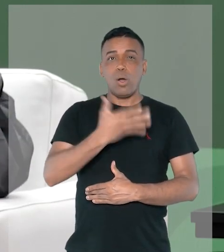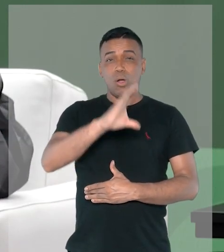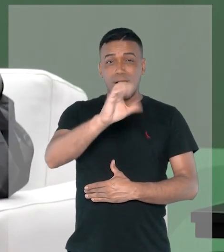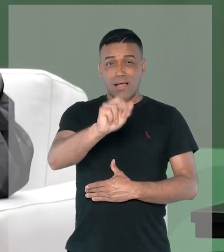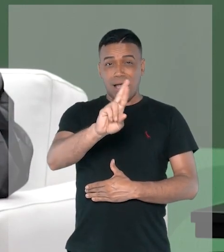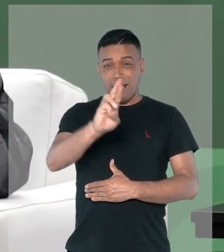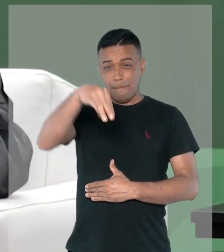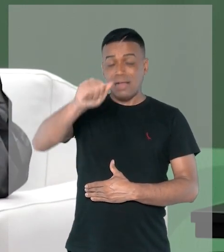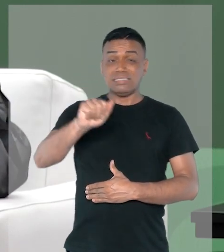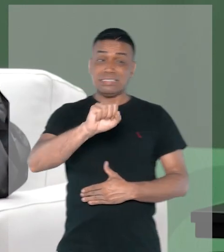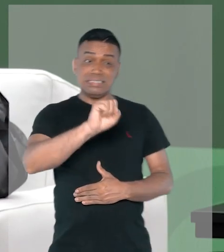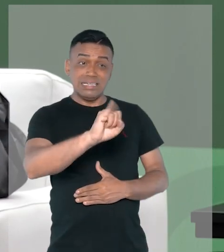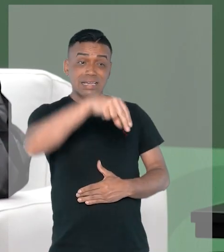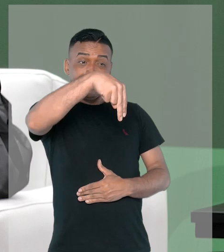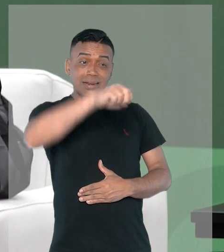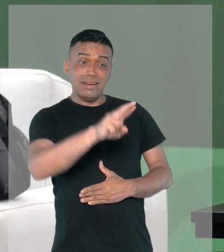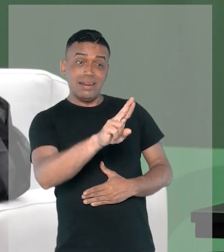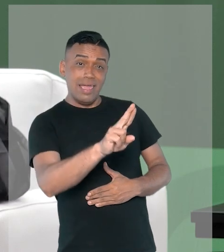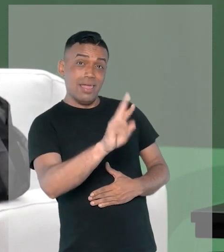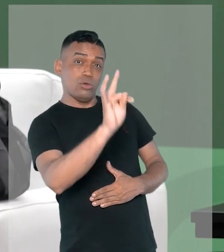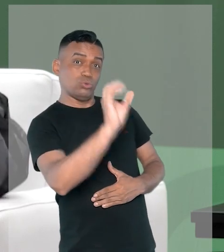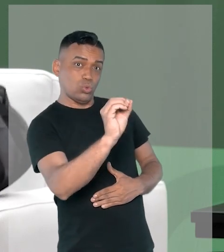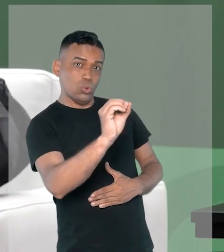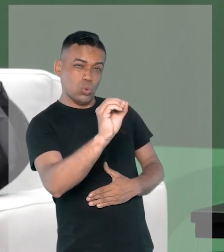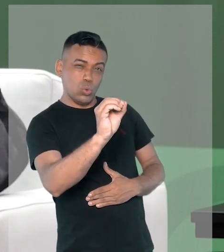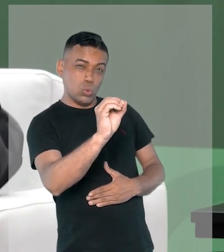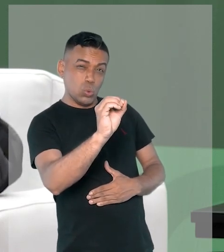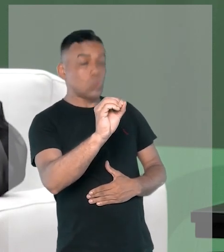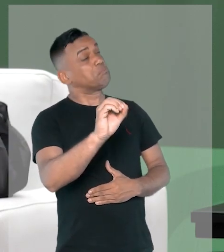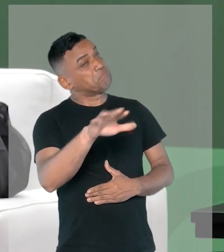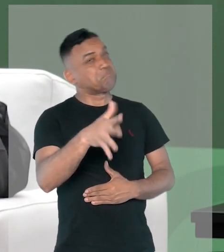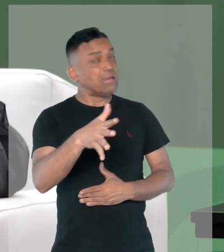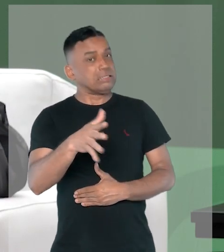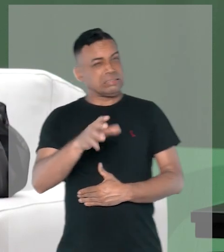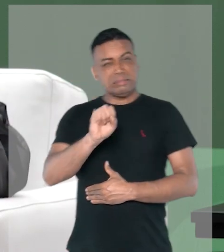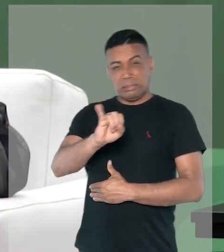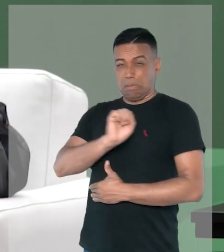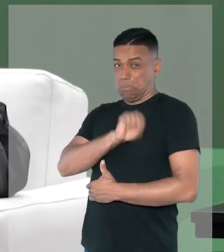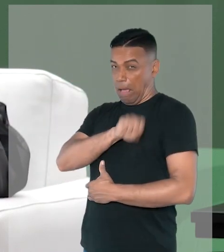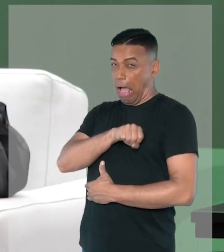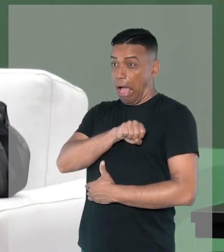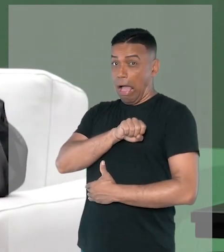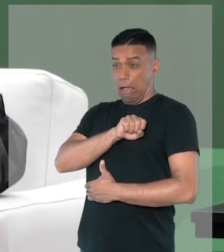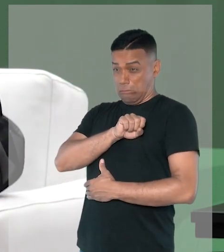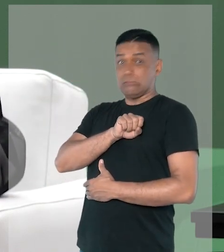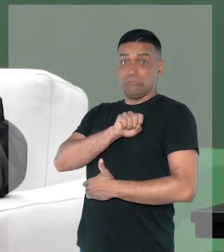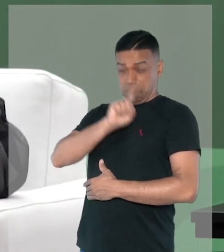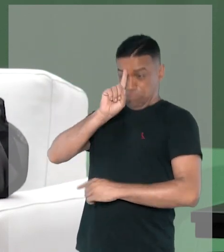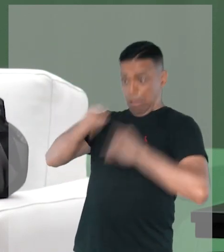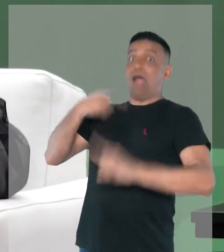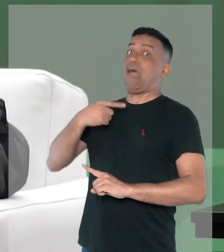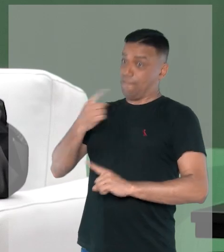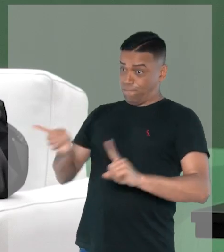vai ser neutra. Se você produz um karma perverso, você vai ter perversidades de volta para você. Mas como é que a